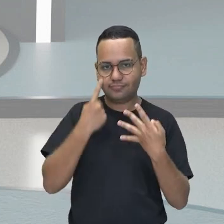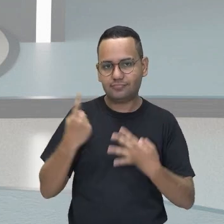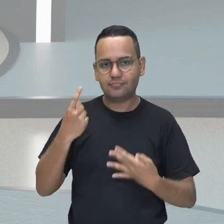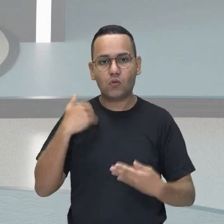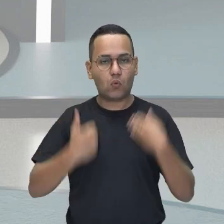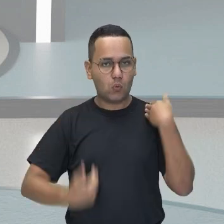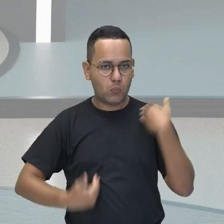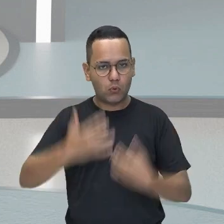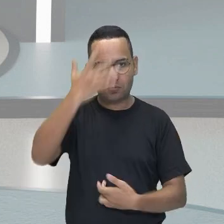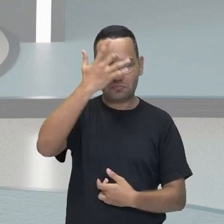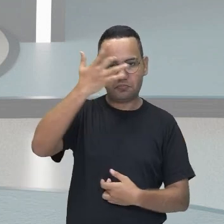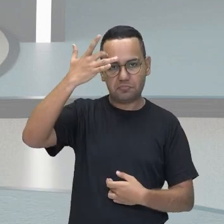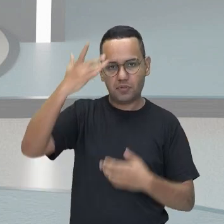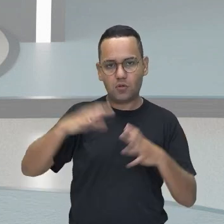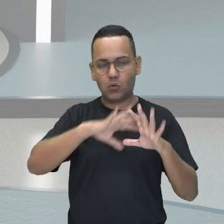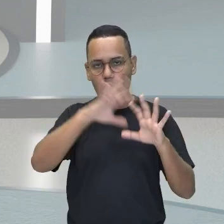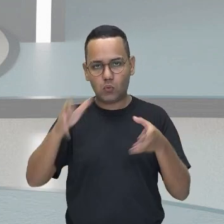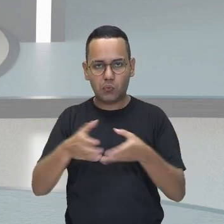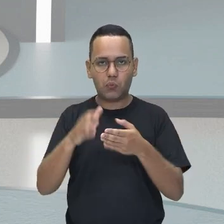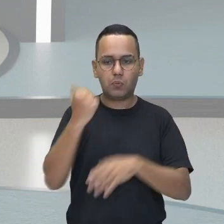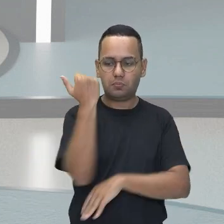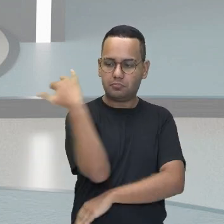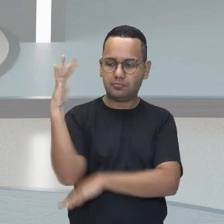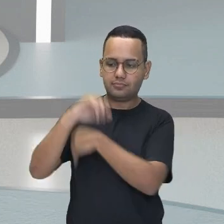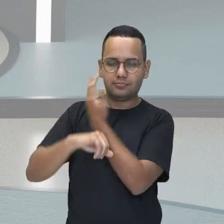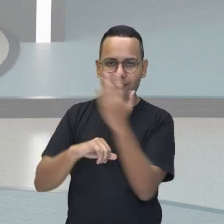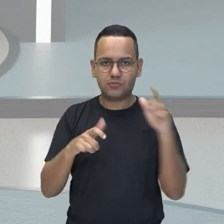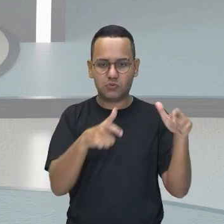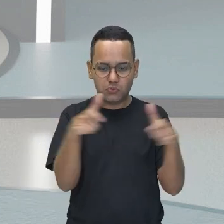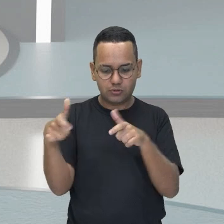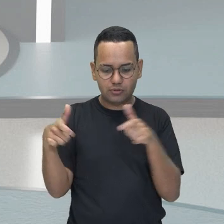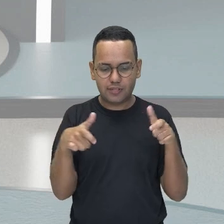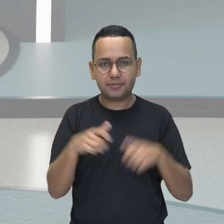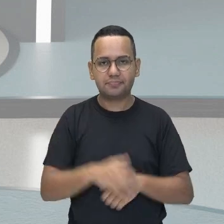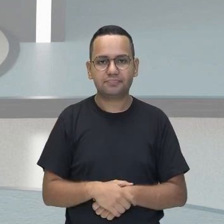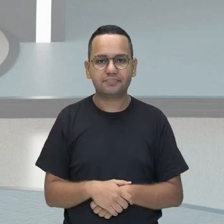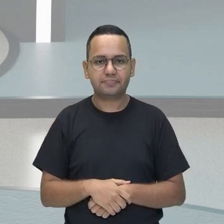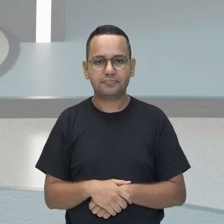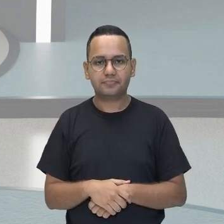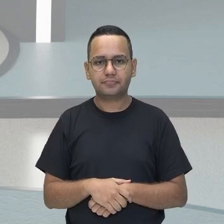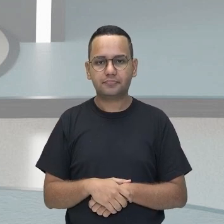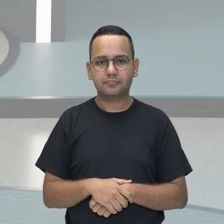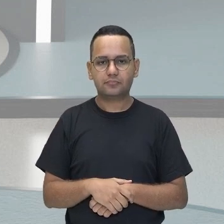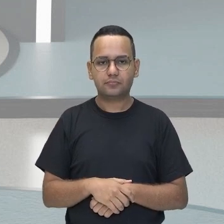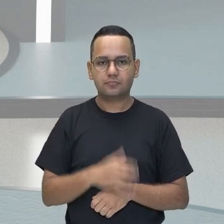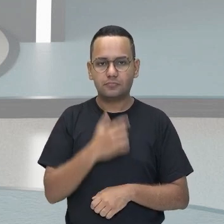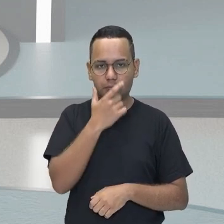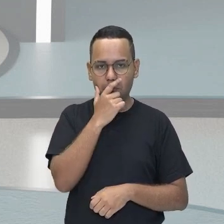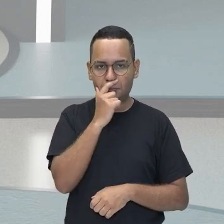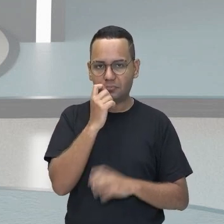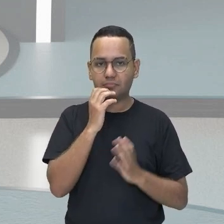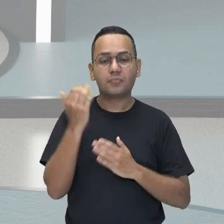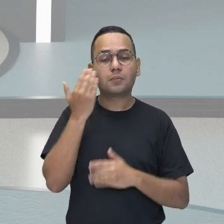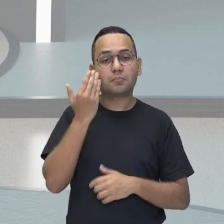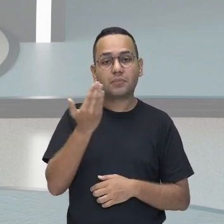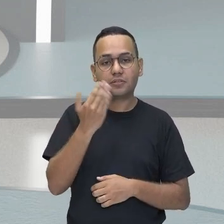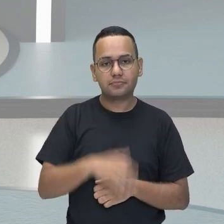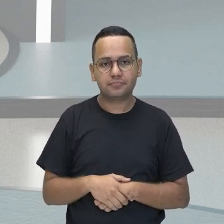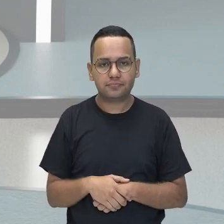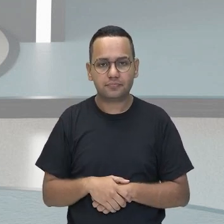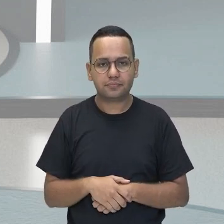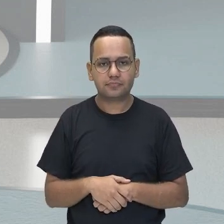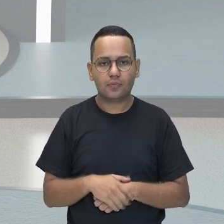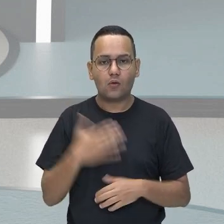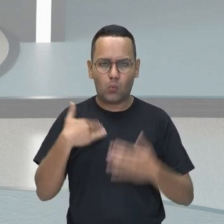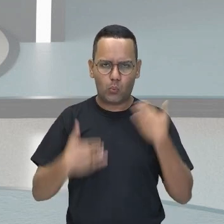higiene mental, a higiene coletiva e também a ambiental. E aí, relembrando um pouco sobre a higiene corporal ou pessoal, né?